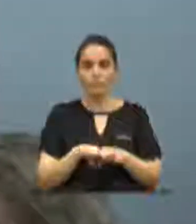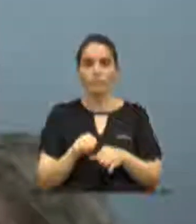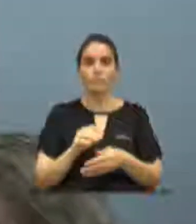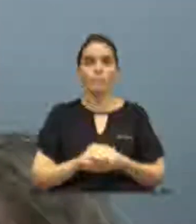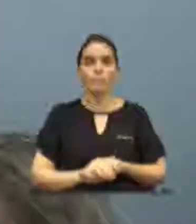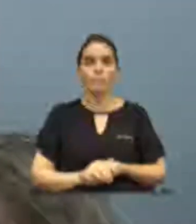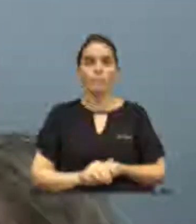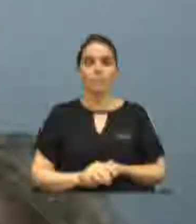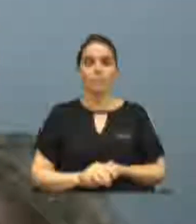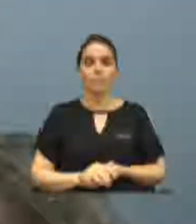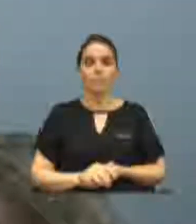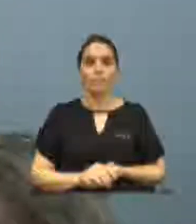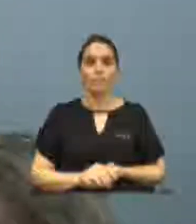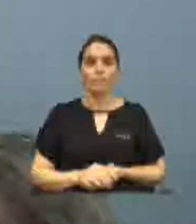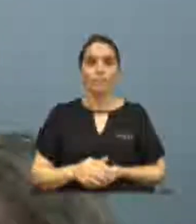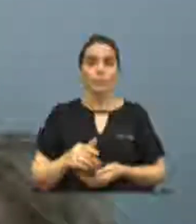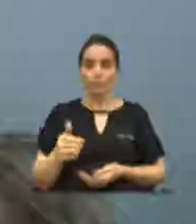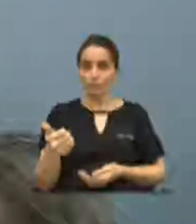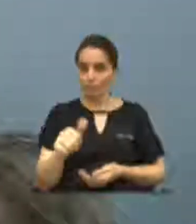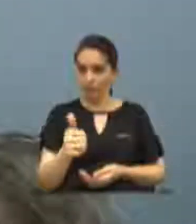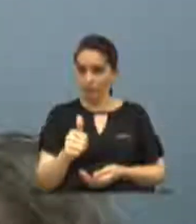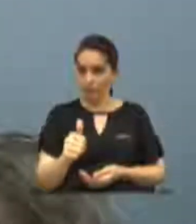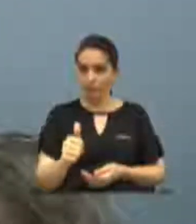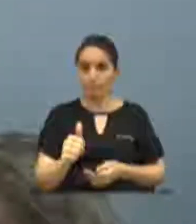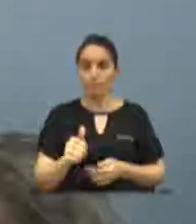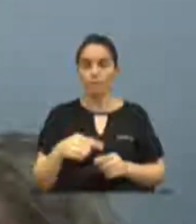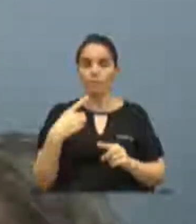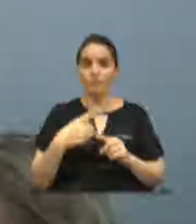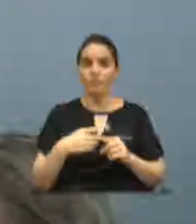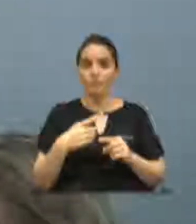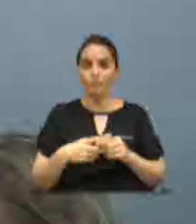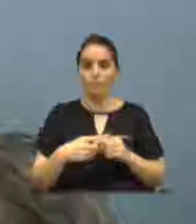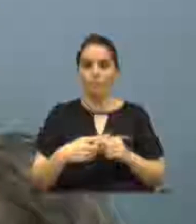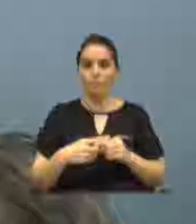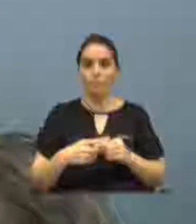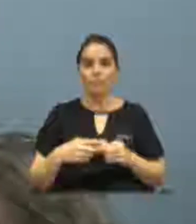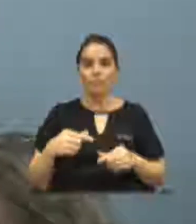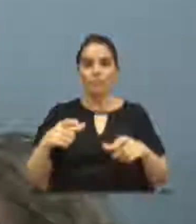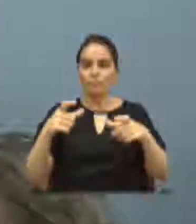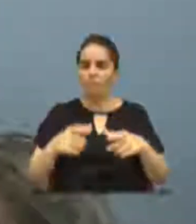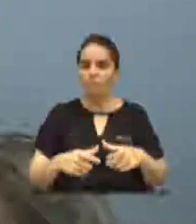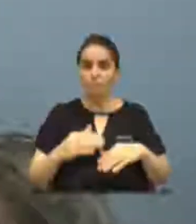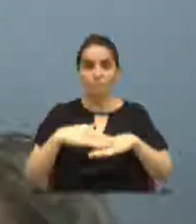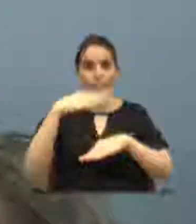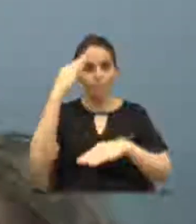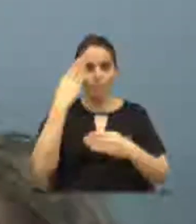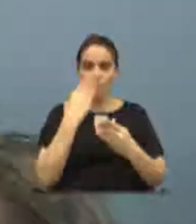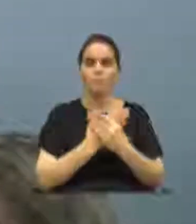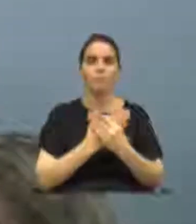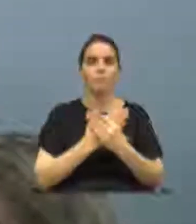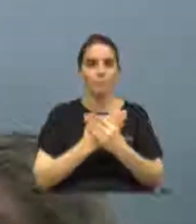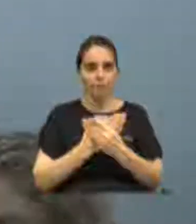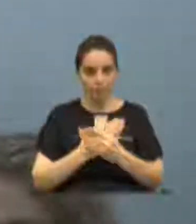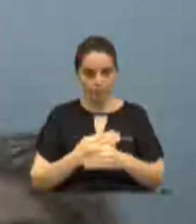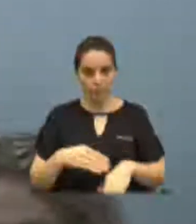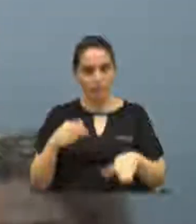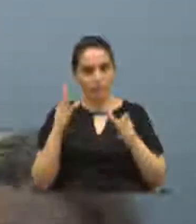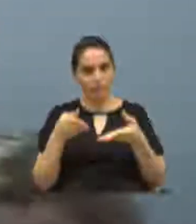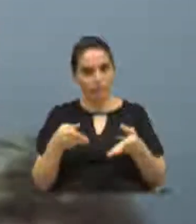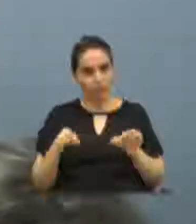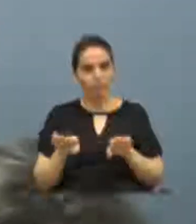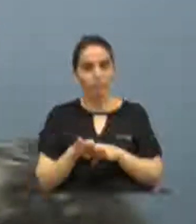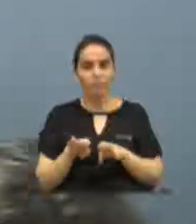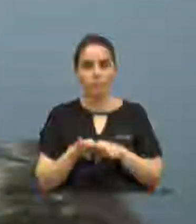desafio pessoal e profissional, já que era o cartório com maior número de processos em andamento. Hoje, o mesmo cartório possui o